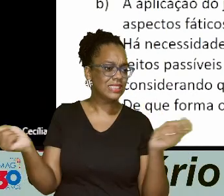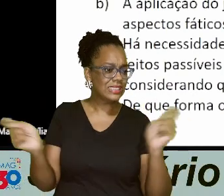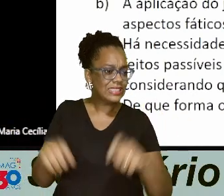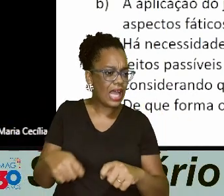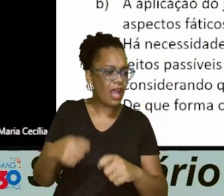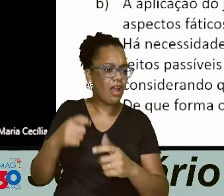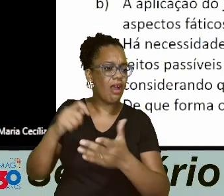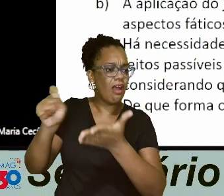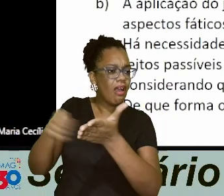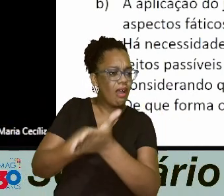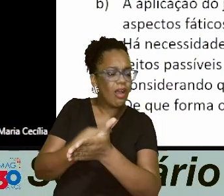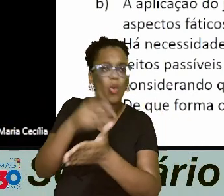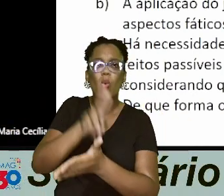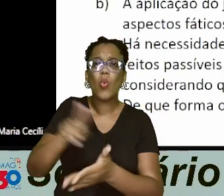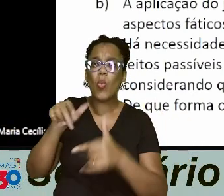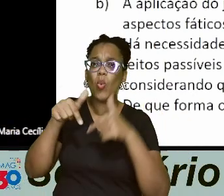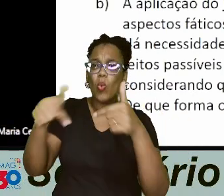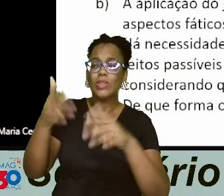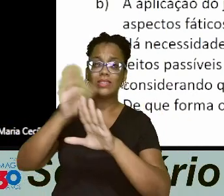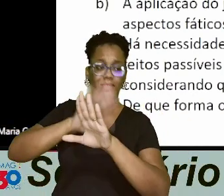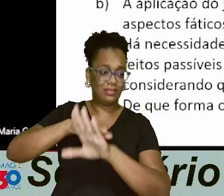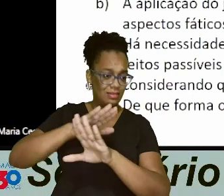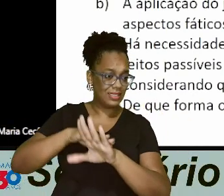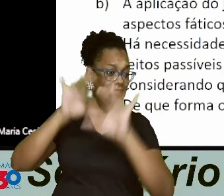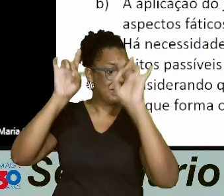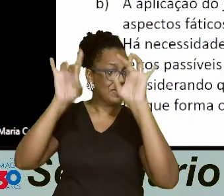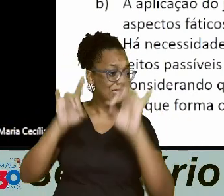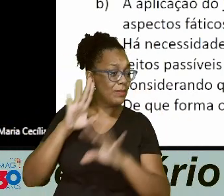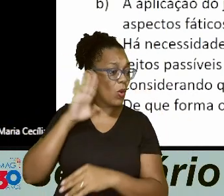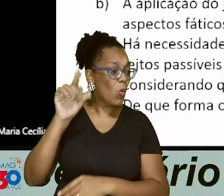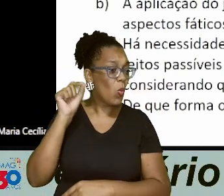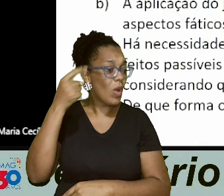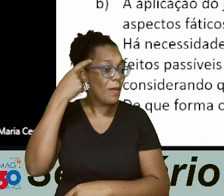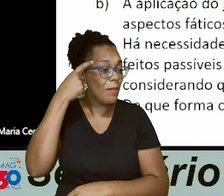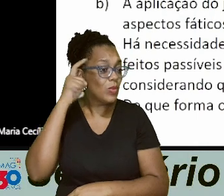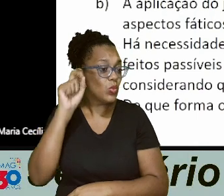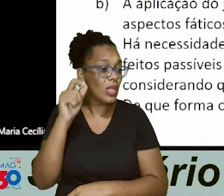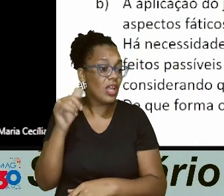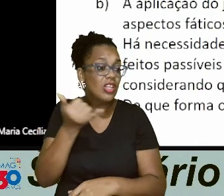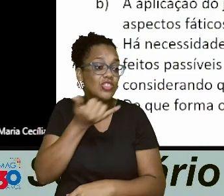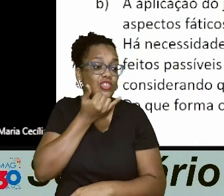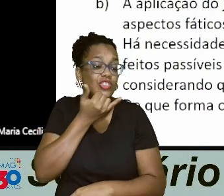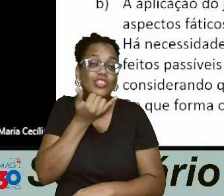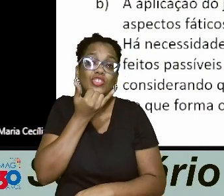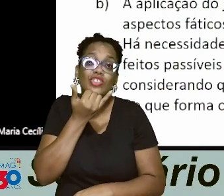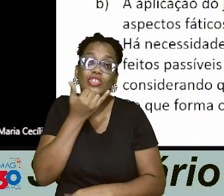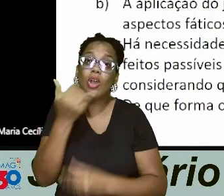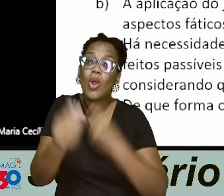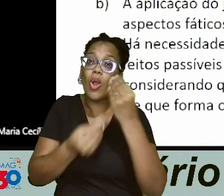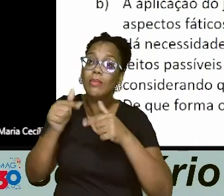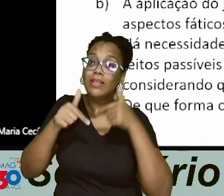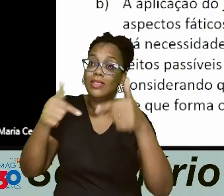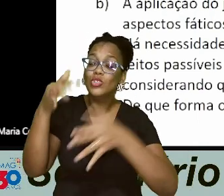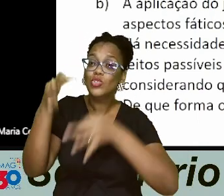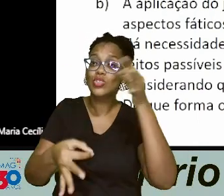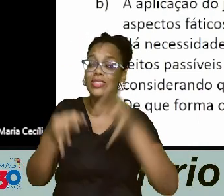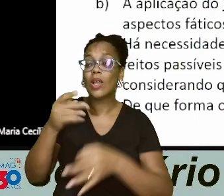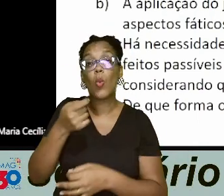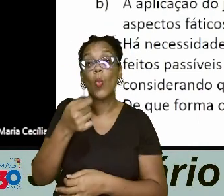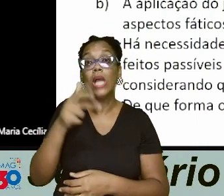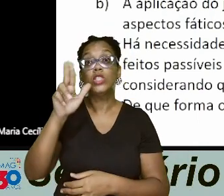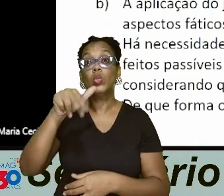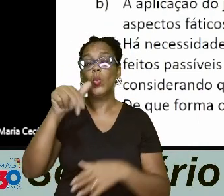mediante a aplicação do precedente, especialmente considerando que o modo de condução das atividades judiciais quase nunca é uniforme. Então,